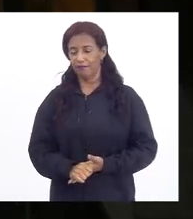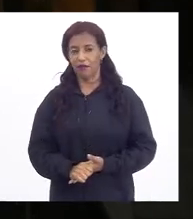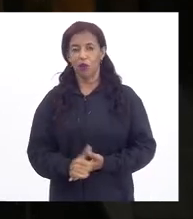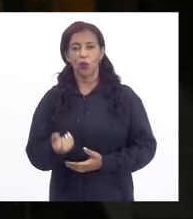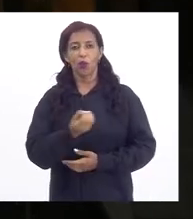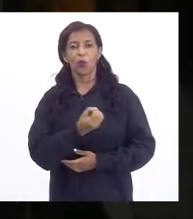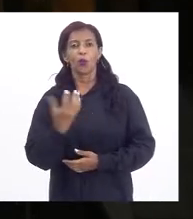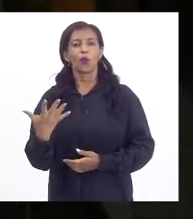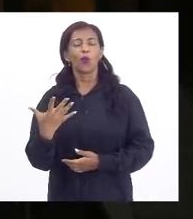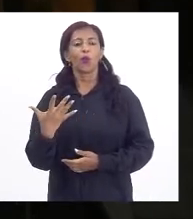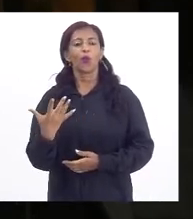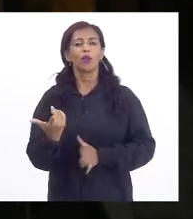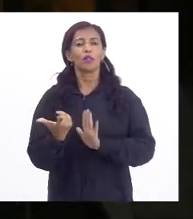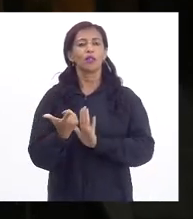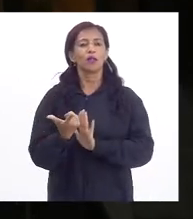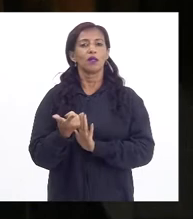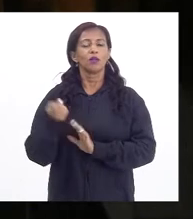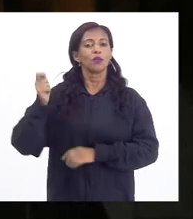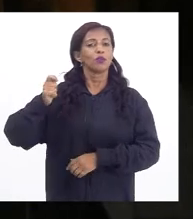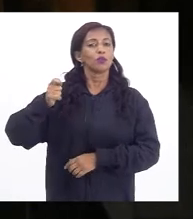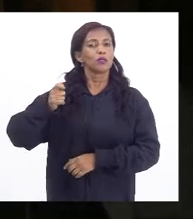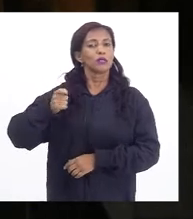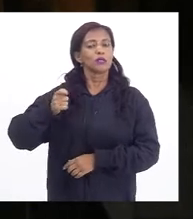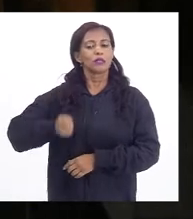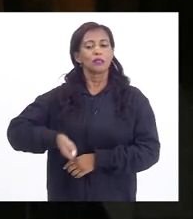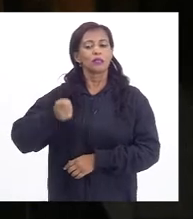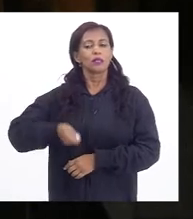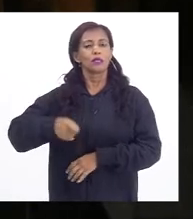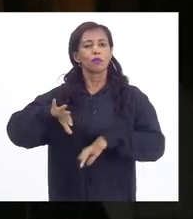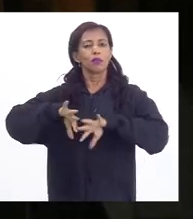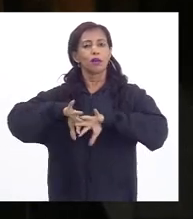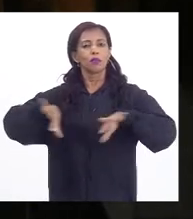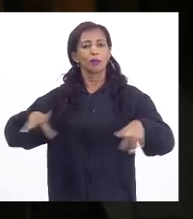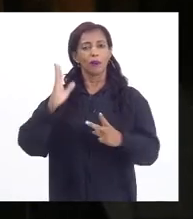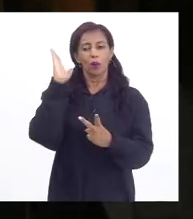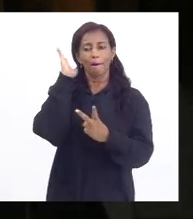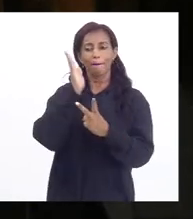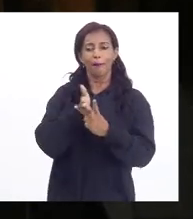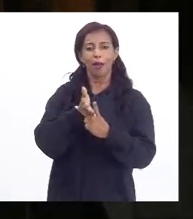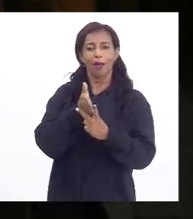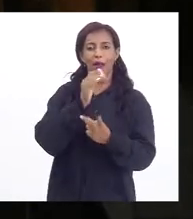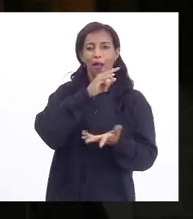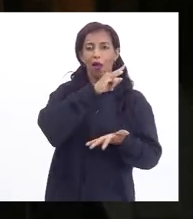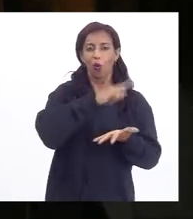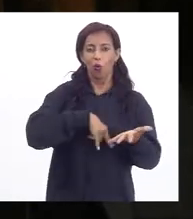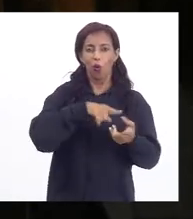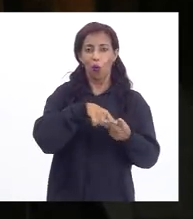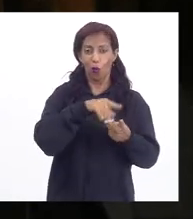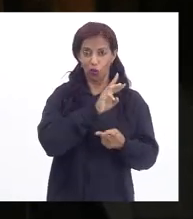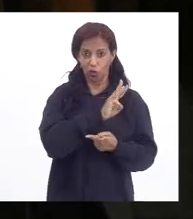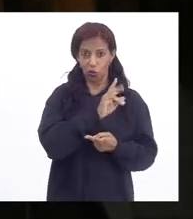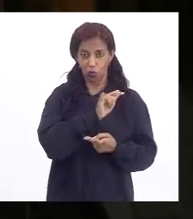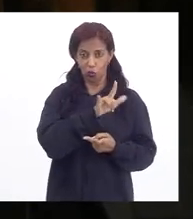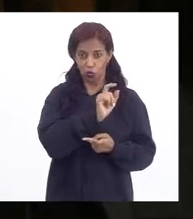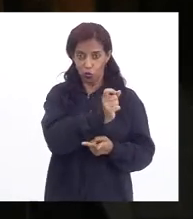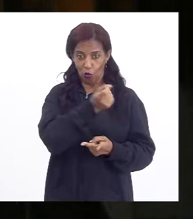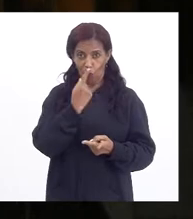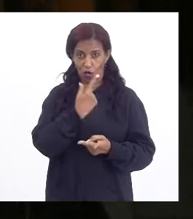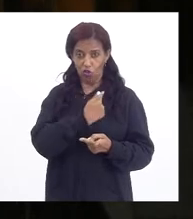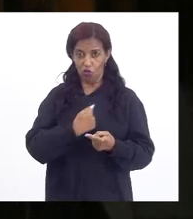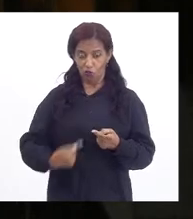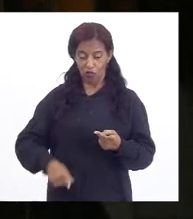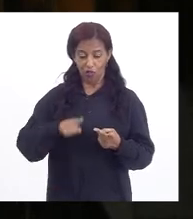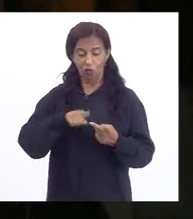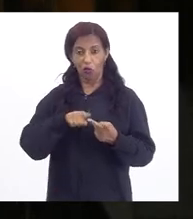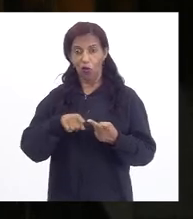Contas que o Tribunal de Contas separou em duas, as contas do senhor Wilson Witzel e